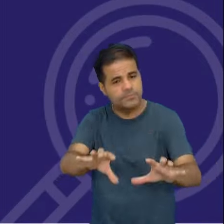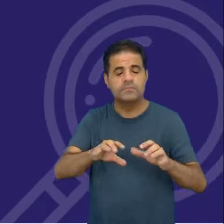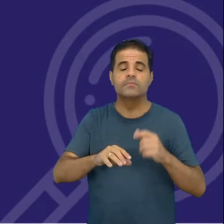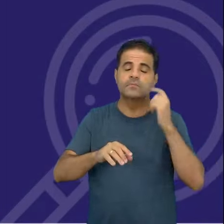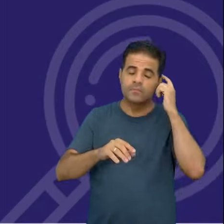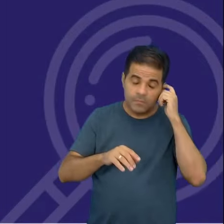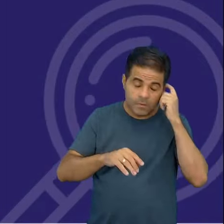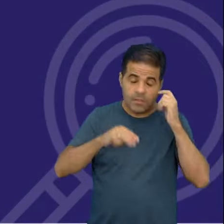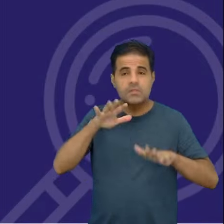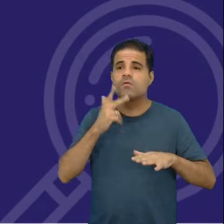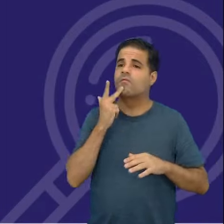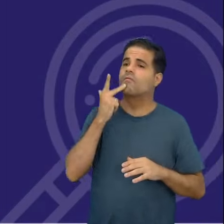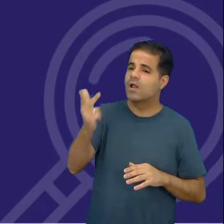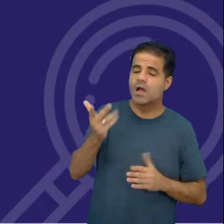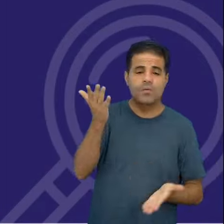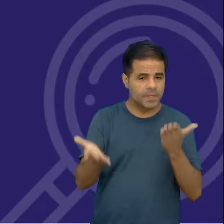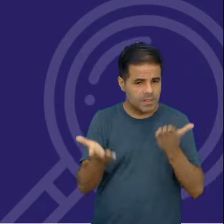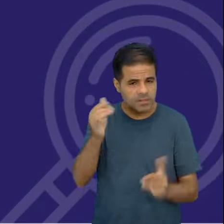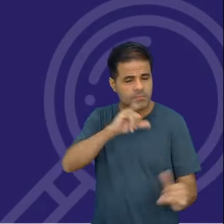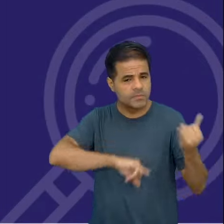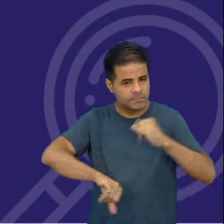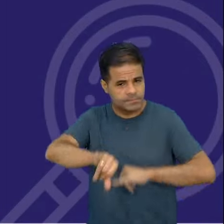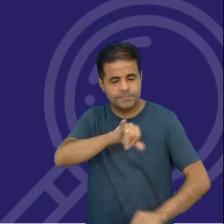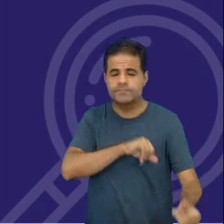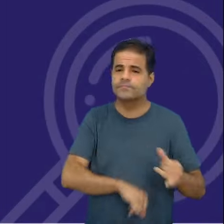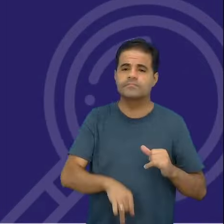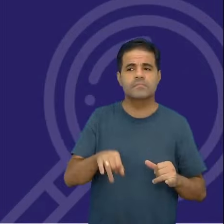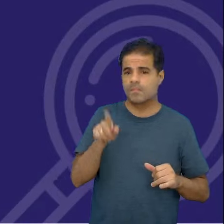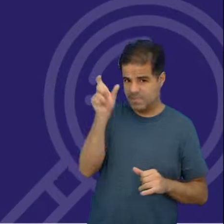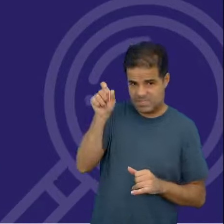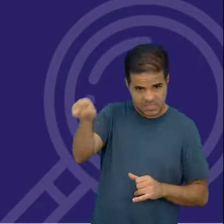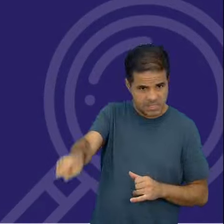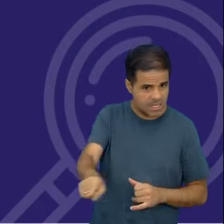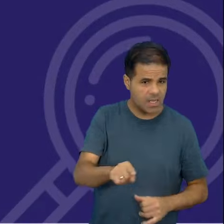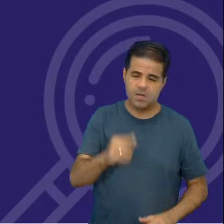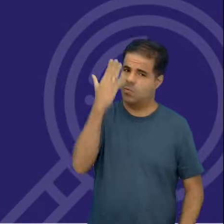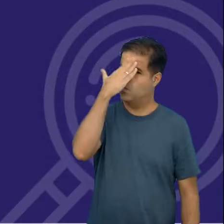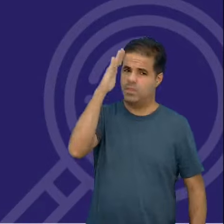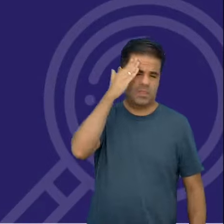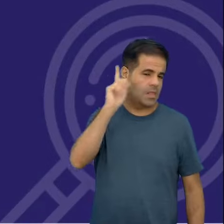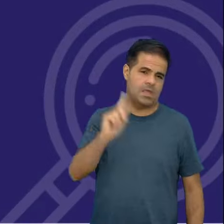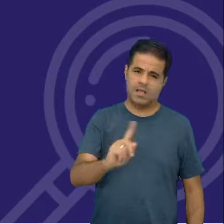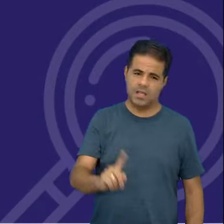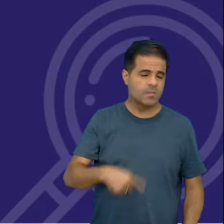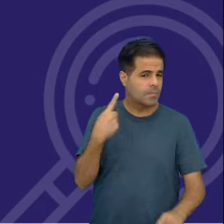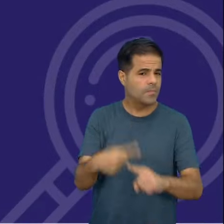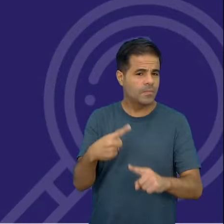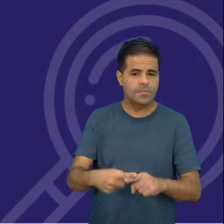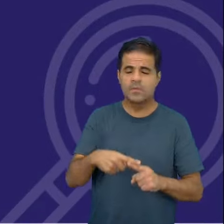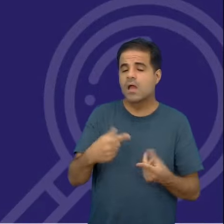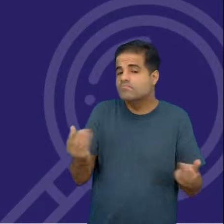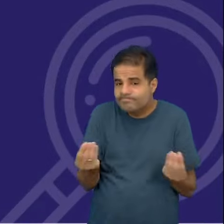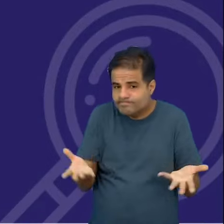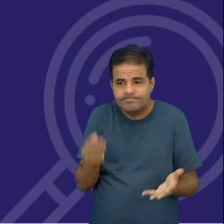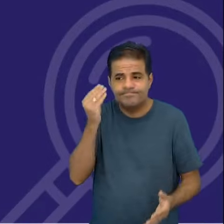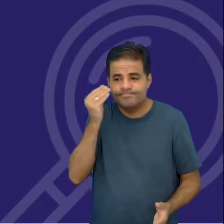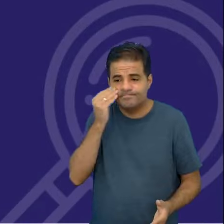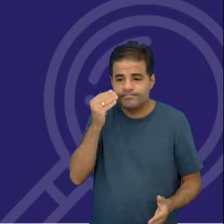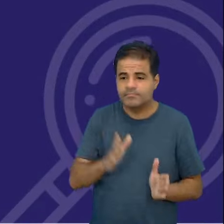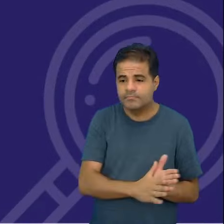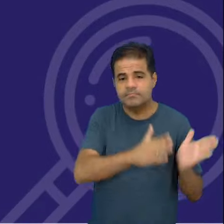Então, às vezes eu vou falar de equilíbrio químico para o meu estudante, mas ele não entende o porquê que as setas têm tanto para o lado